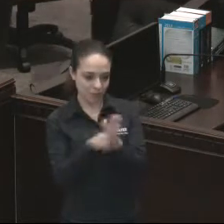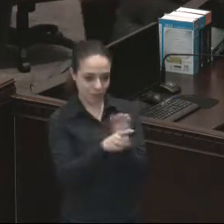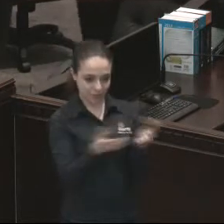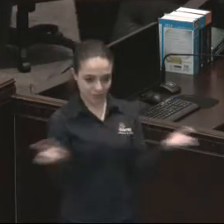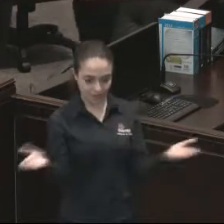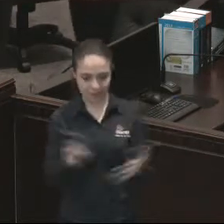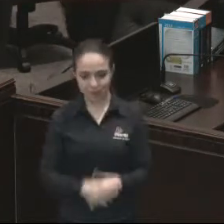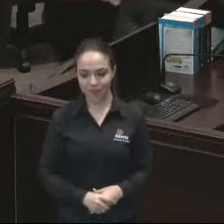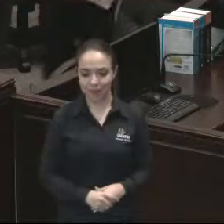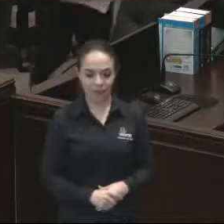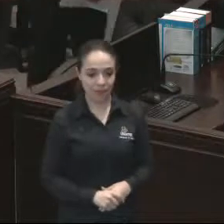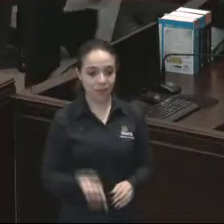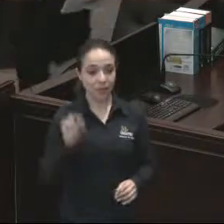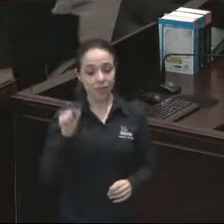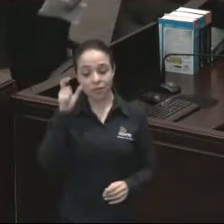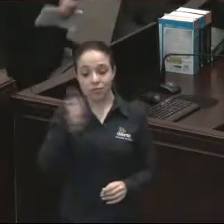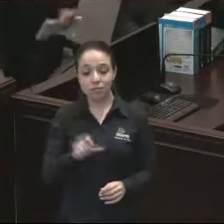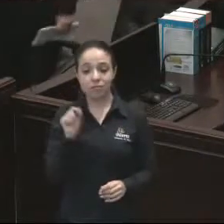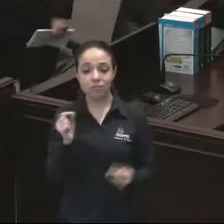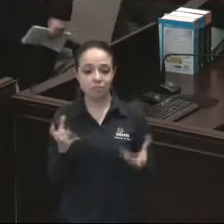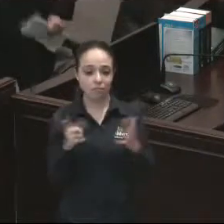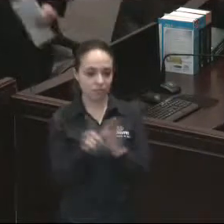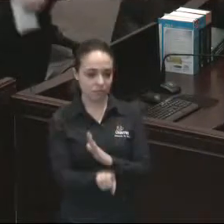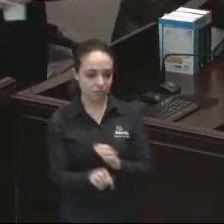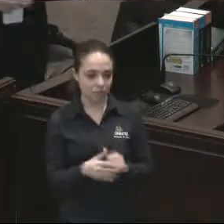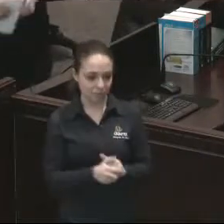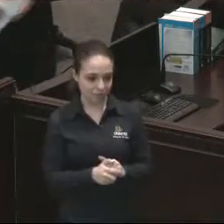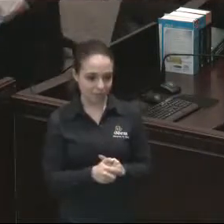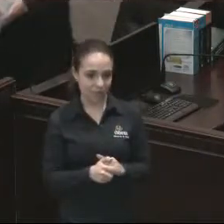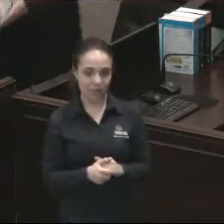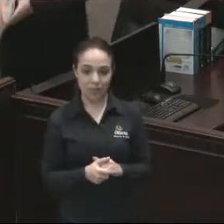plateia. Há o interesse de alguém? Por favor,